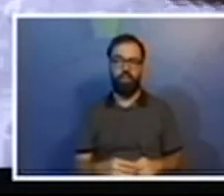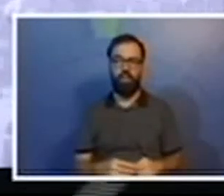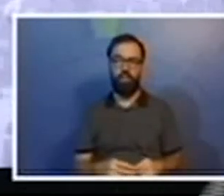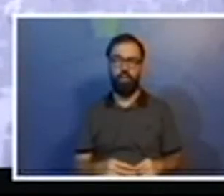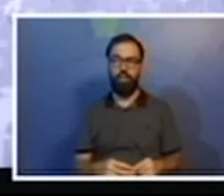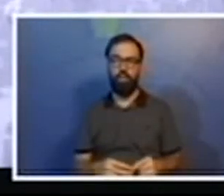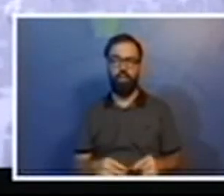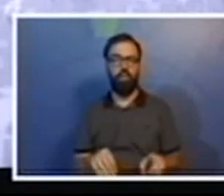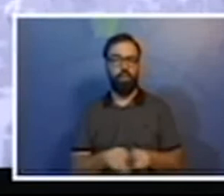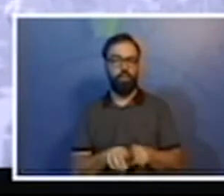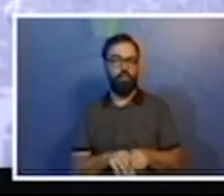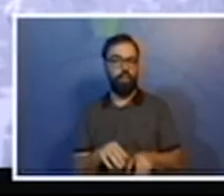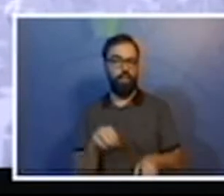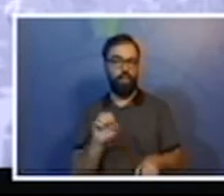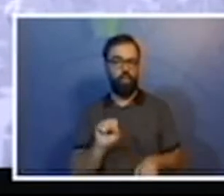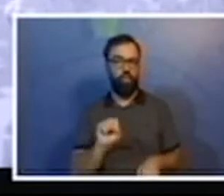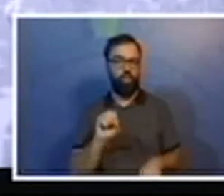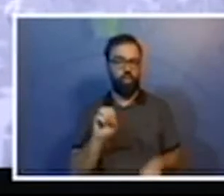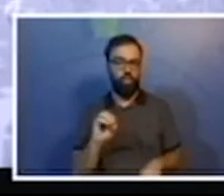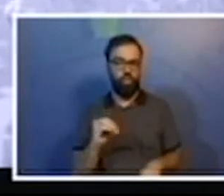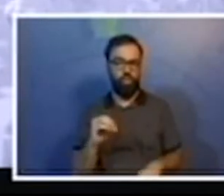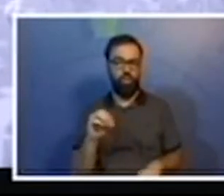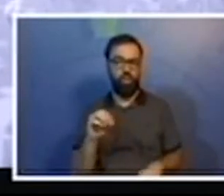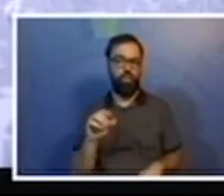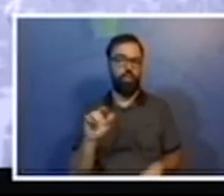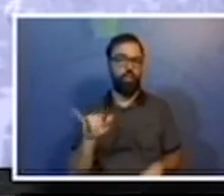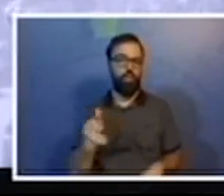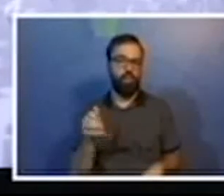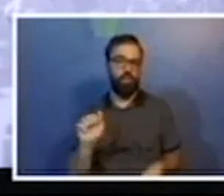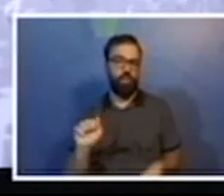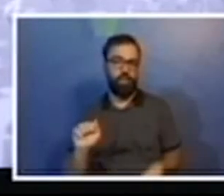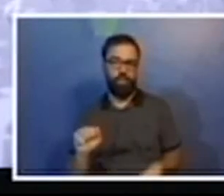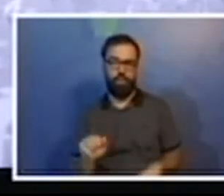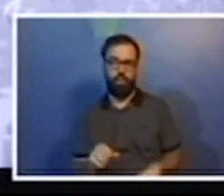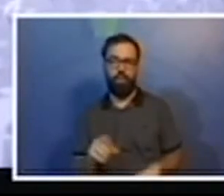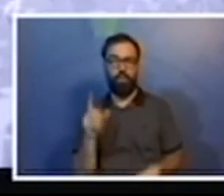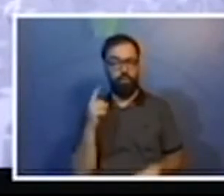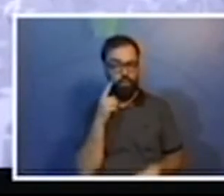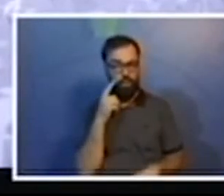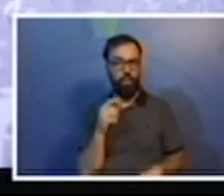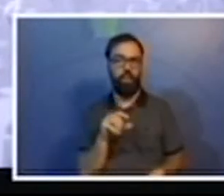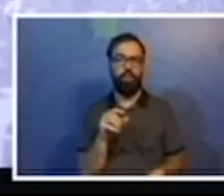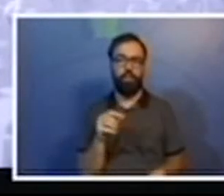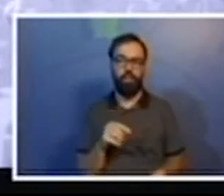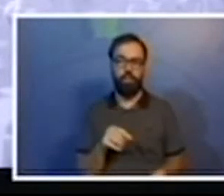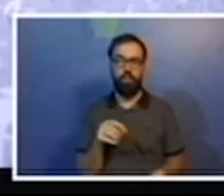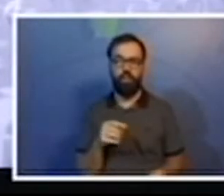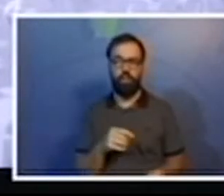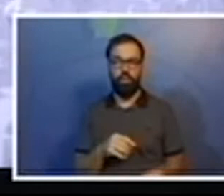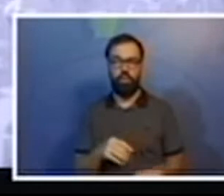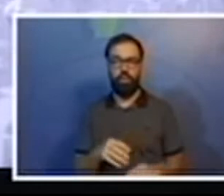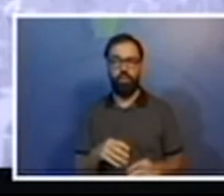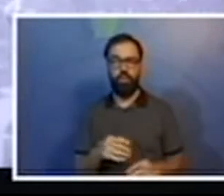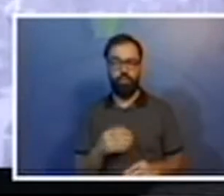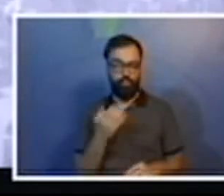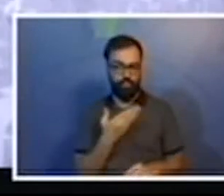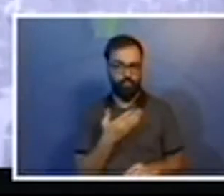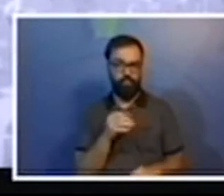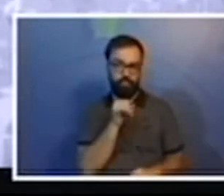também pode ser a soja o amendoim o grão-de-bico Carrapicho outro fruto seco e a